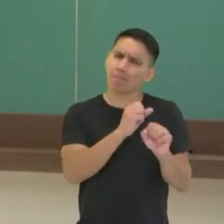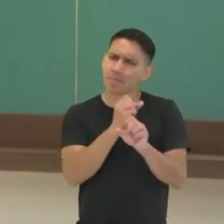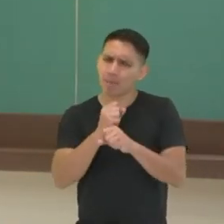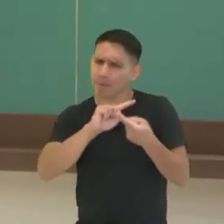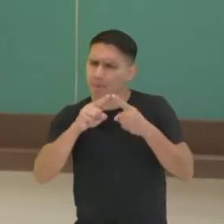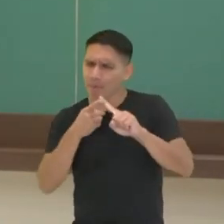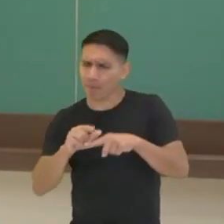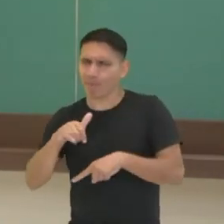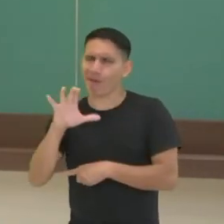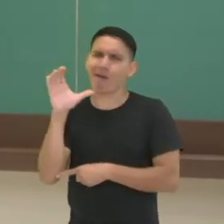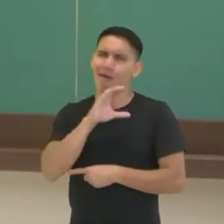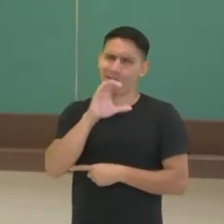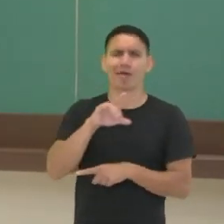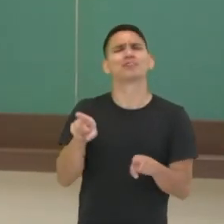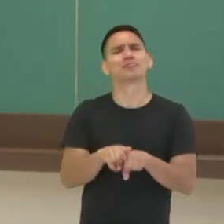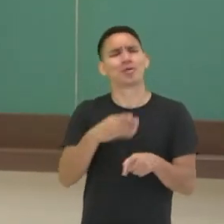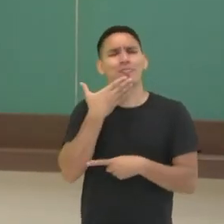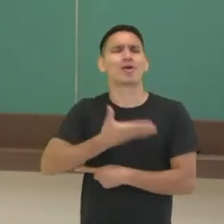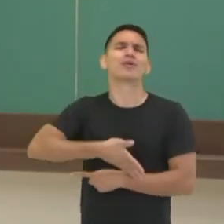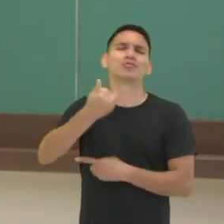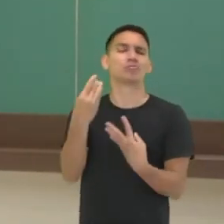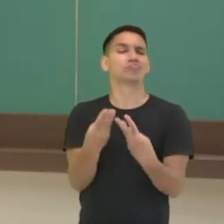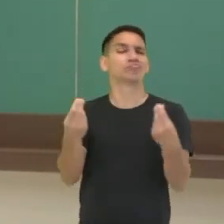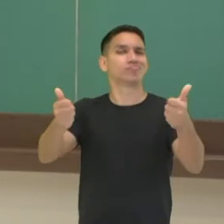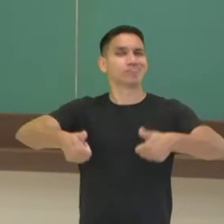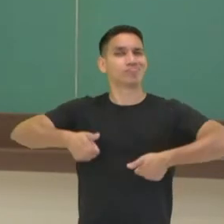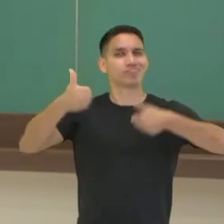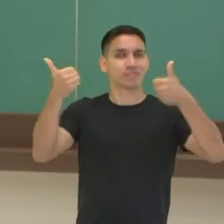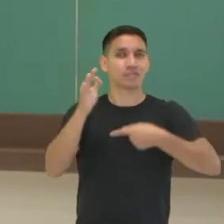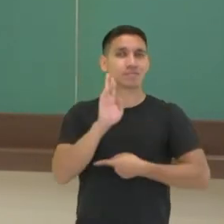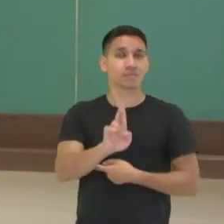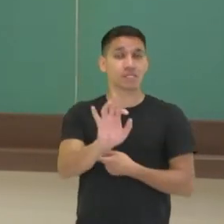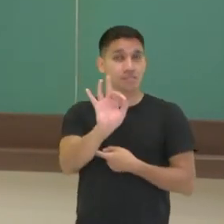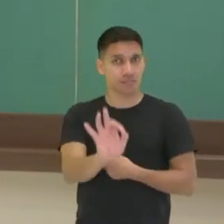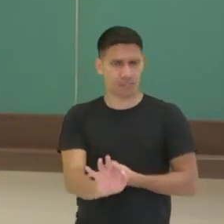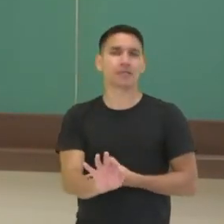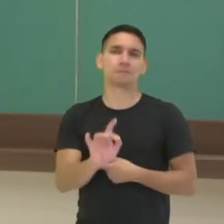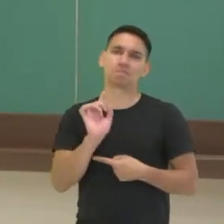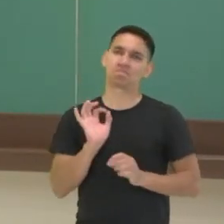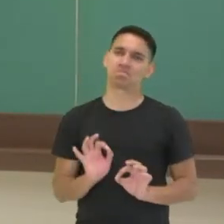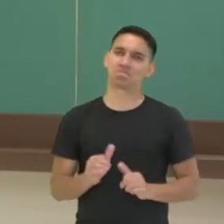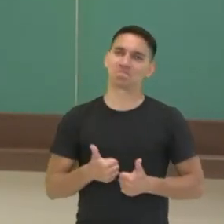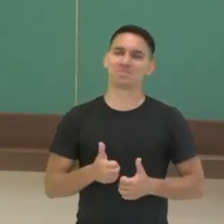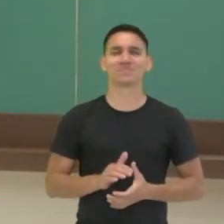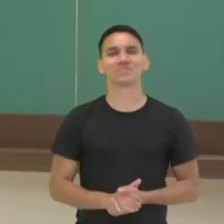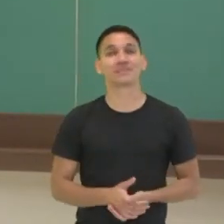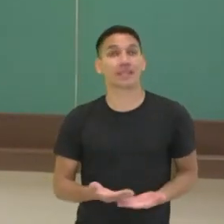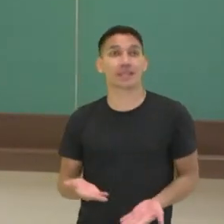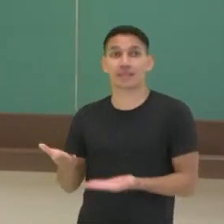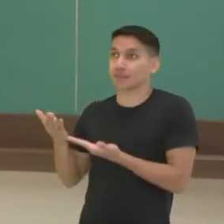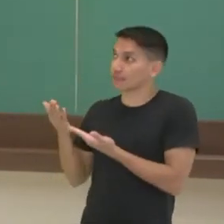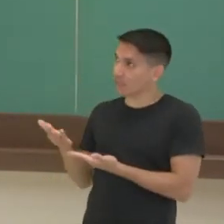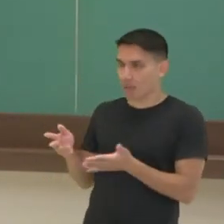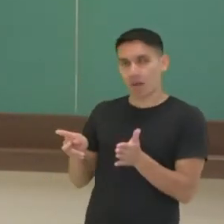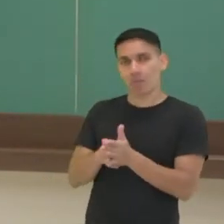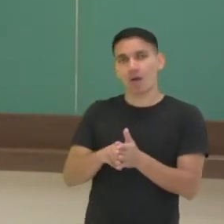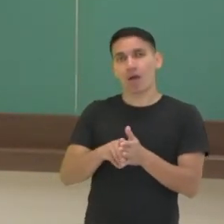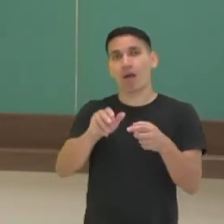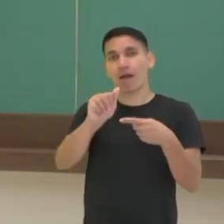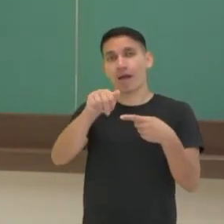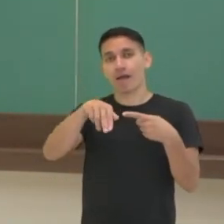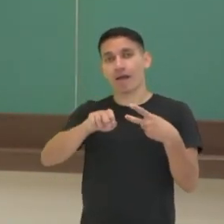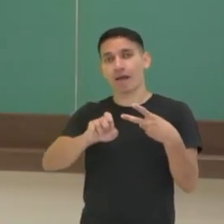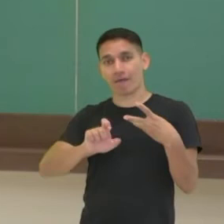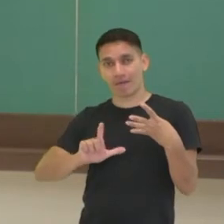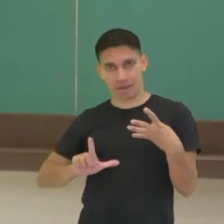rápido e eficiente e eficaz, porque vai estar correto com certeza, né? Então, aqui na palavra anel,